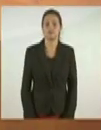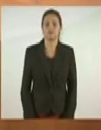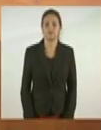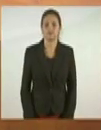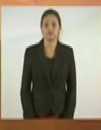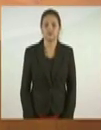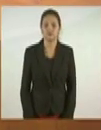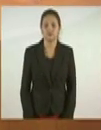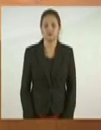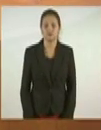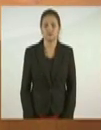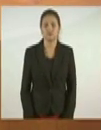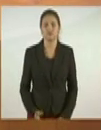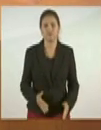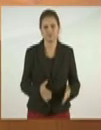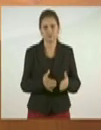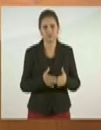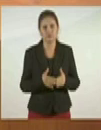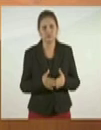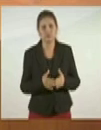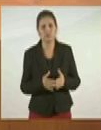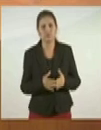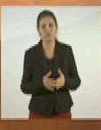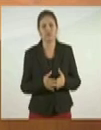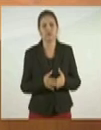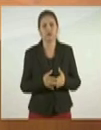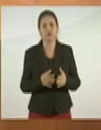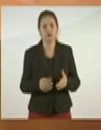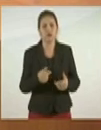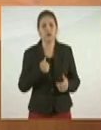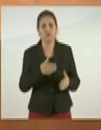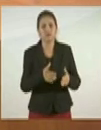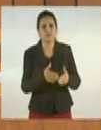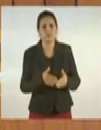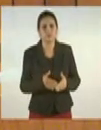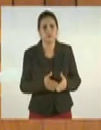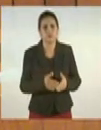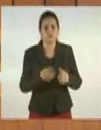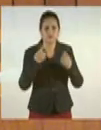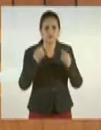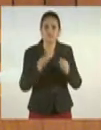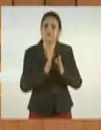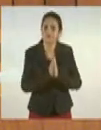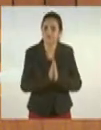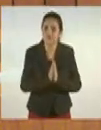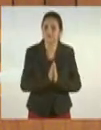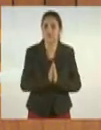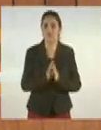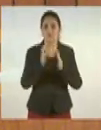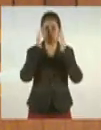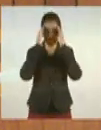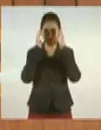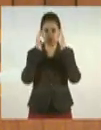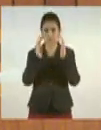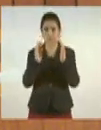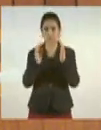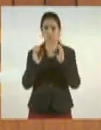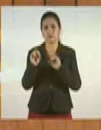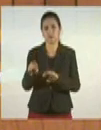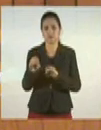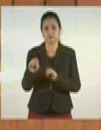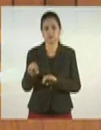obrigado Deputado otelino eu faço uma solicitação humildemente em respeito à educação e em nome da